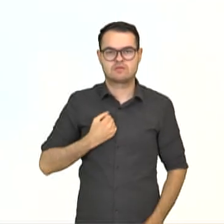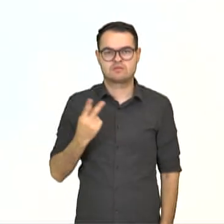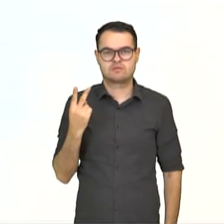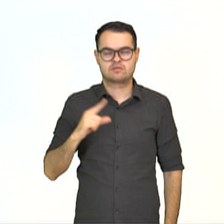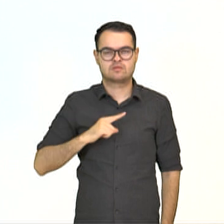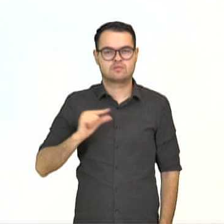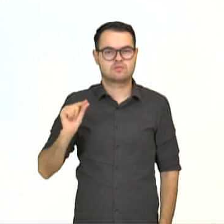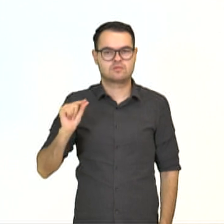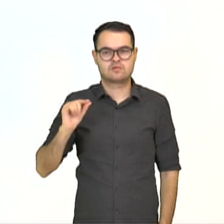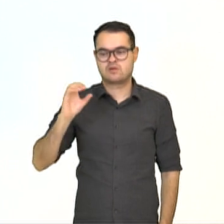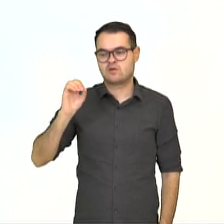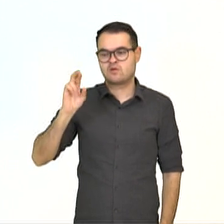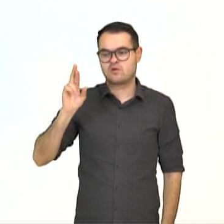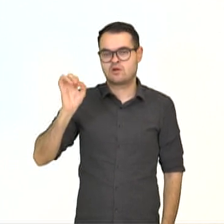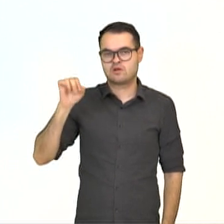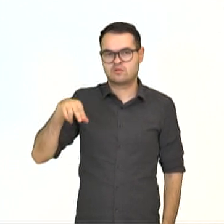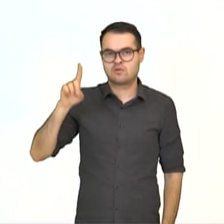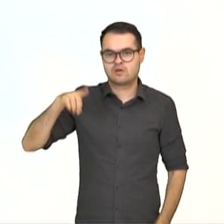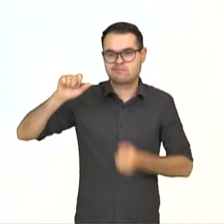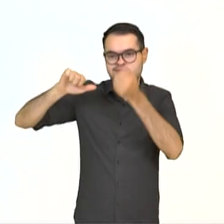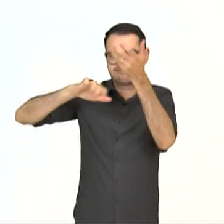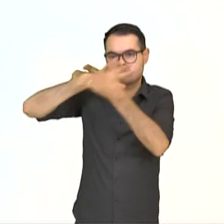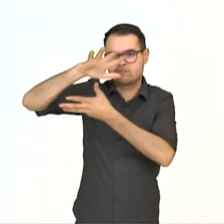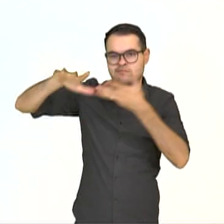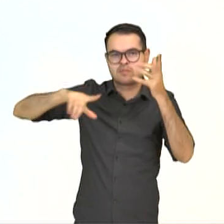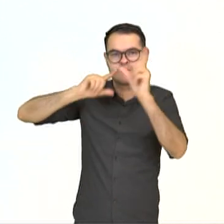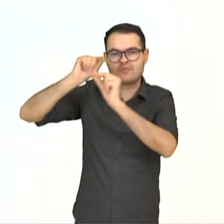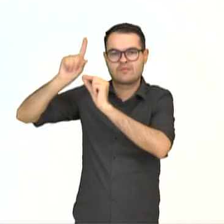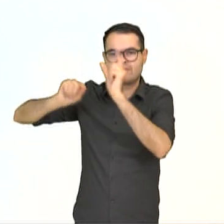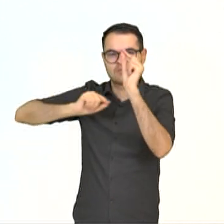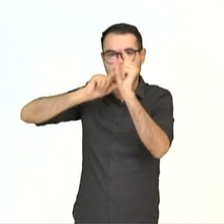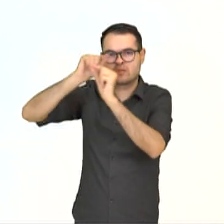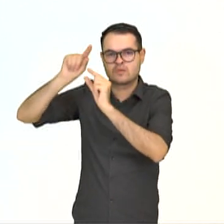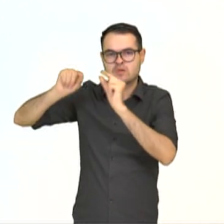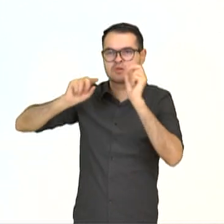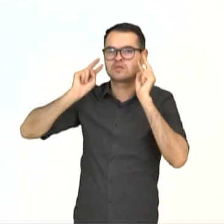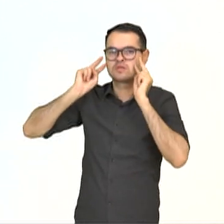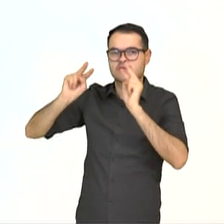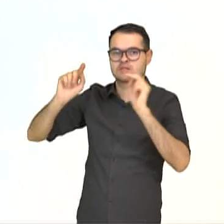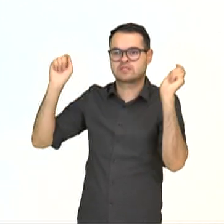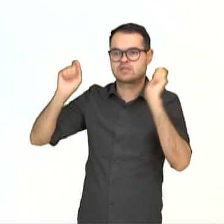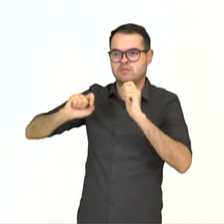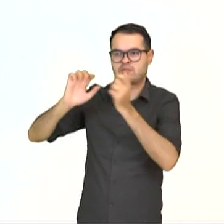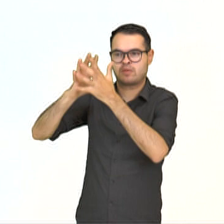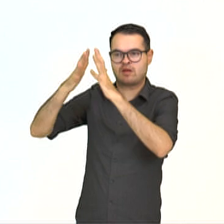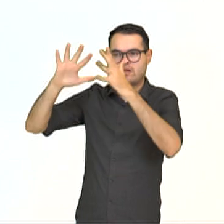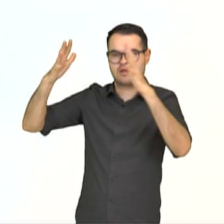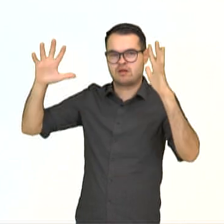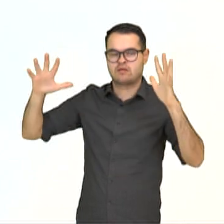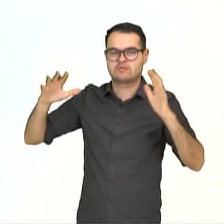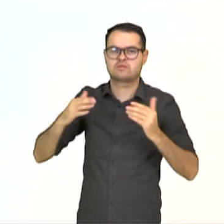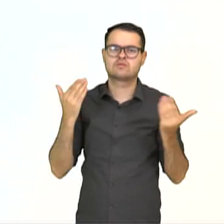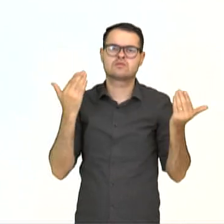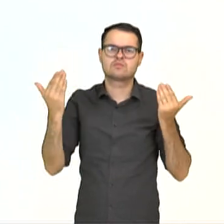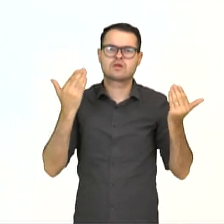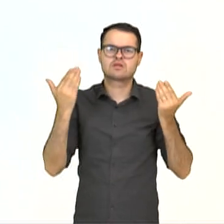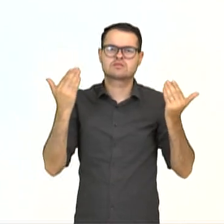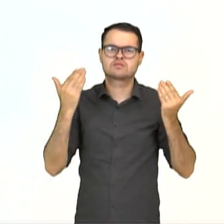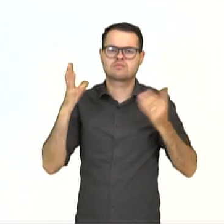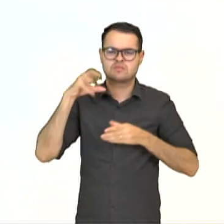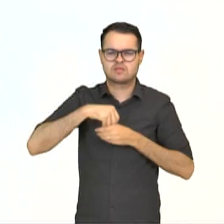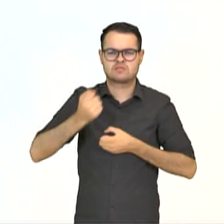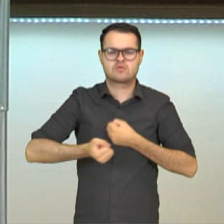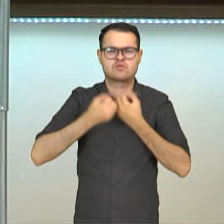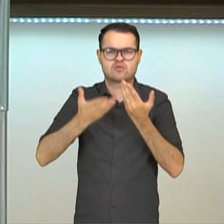nós temos Órion é uma constelação de estrelas brilhantes e visíveis. Qual é a comparação que o poeta faz na